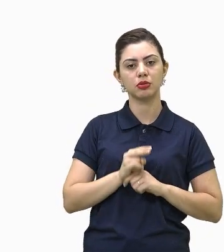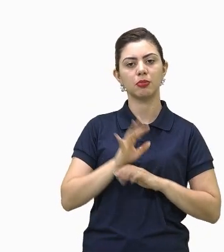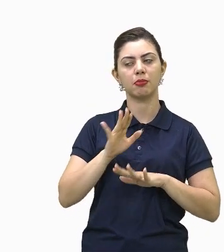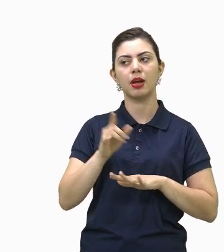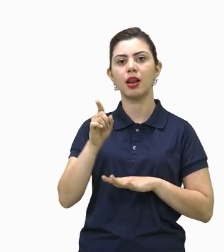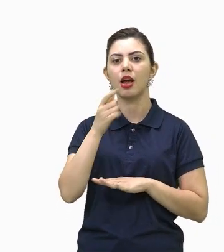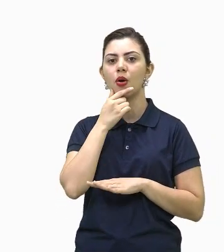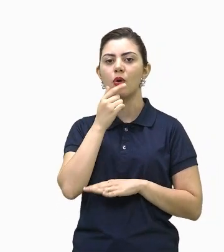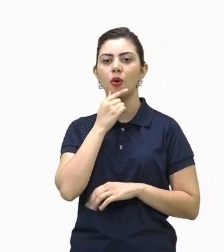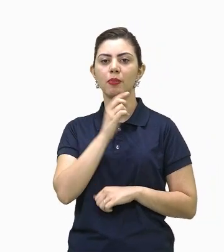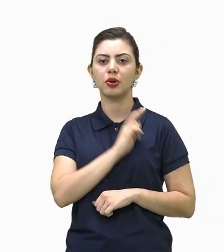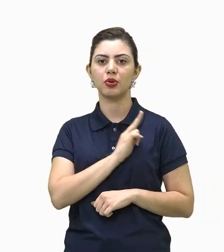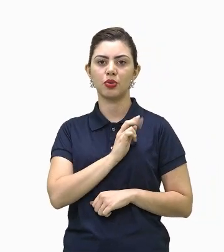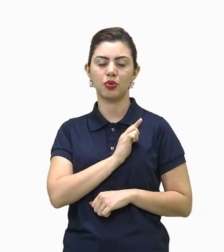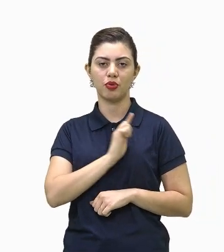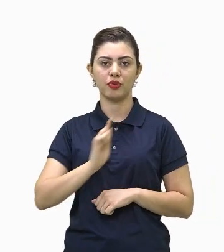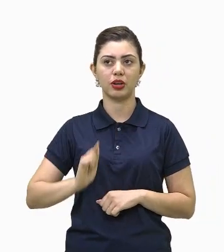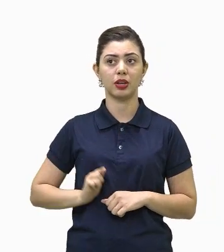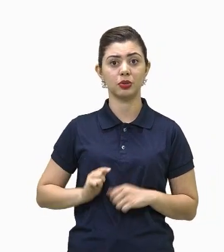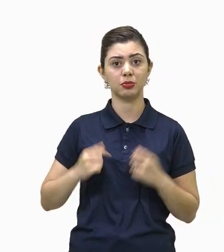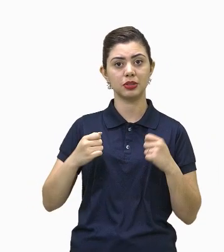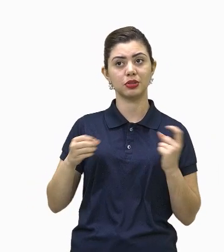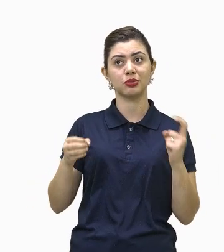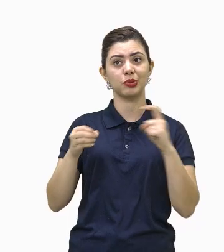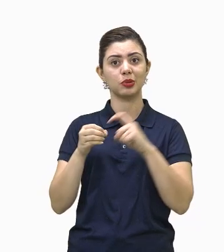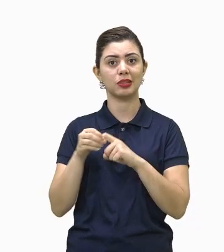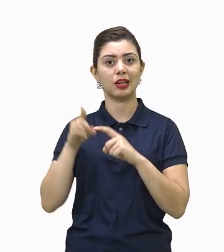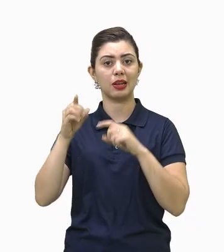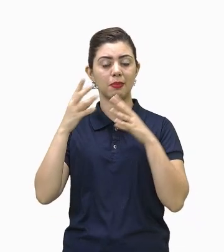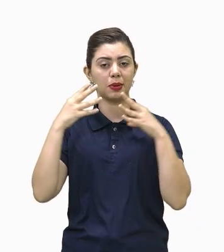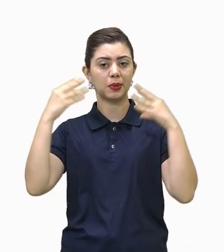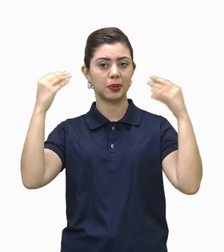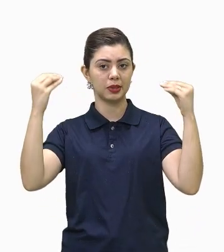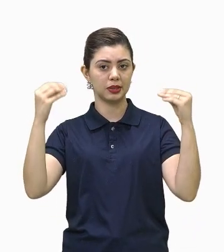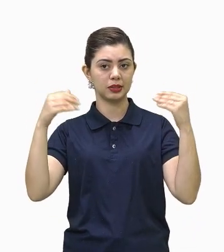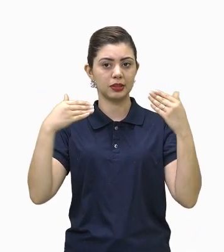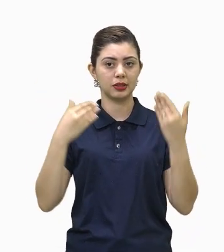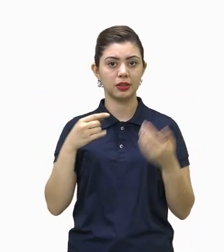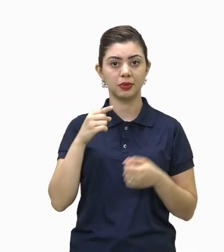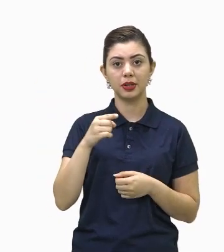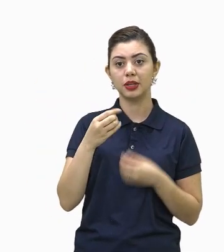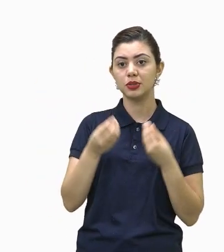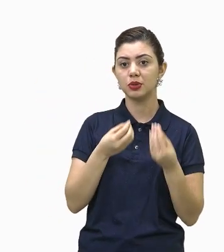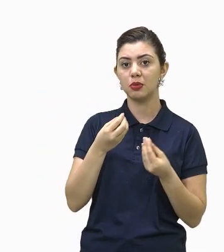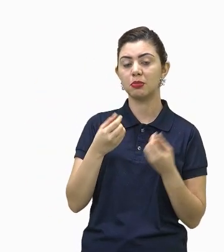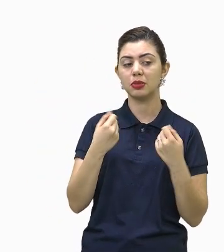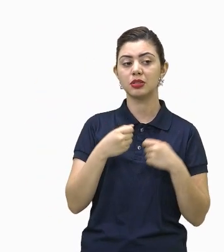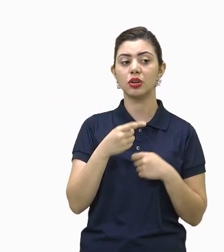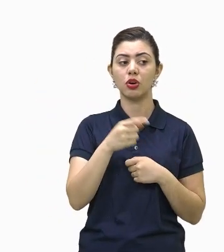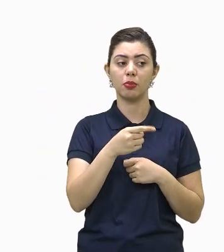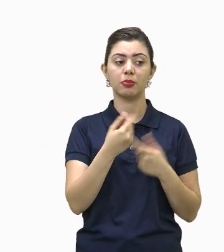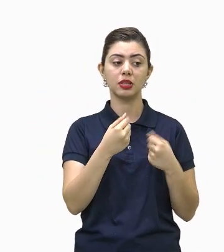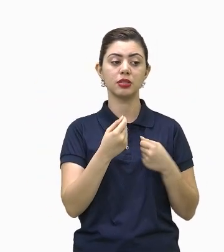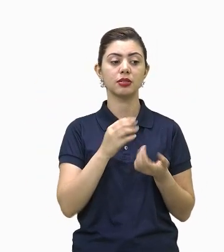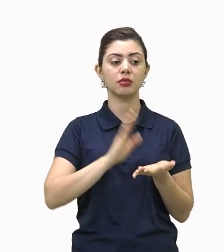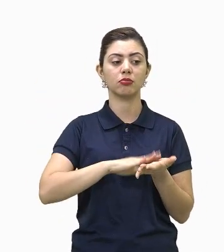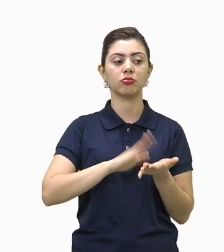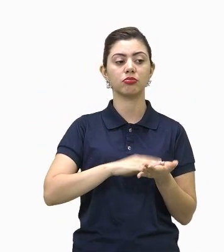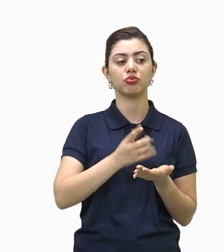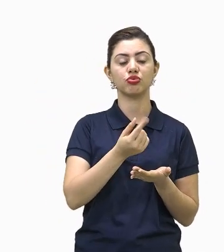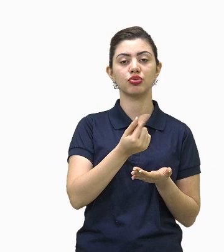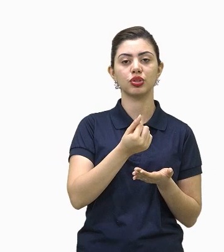Maurício de Nassau de volta lá para a Holanda, eles começaram então aí a pedir de volta os empréstimos. Então isso